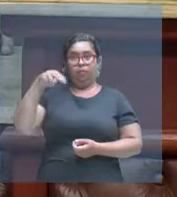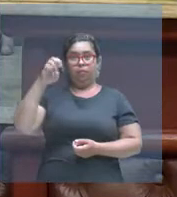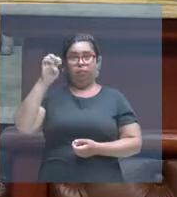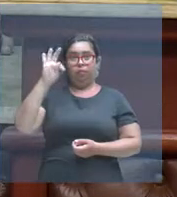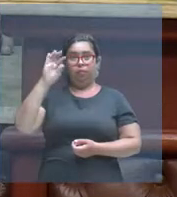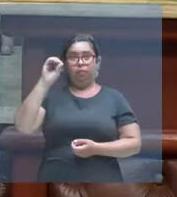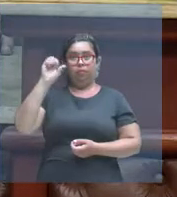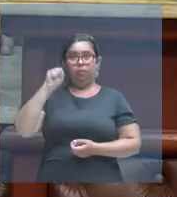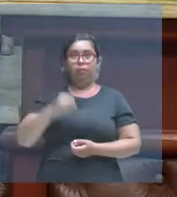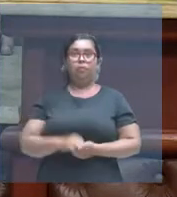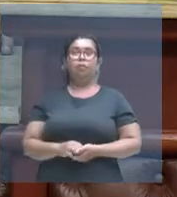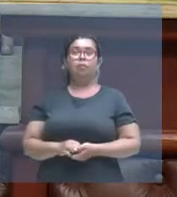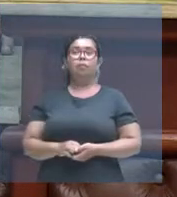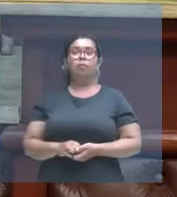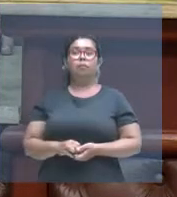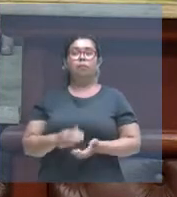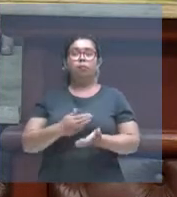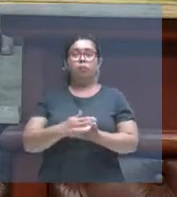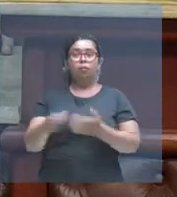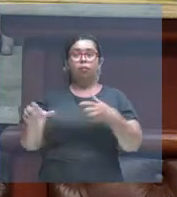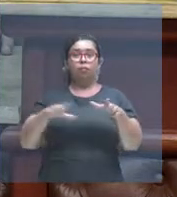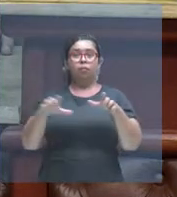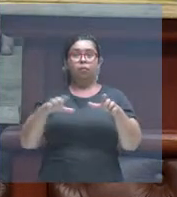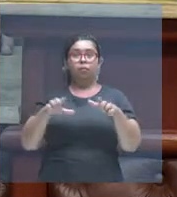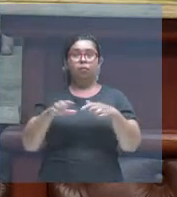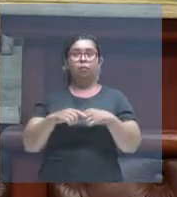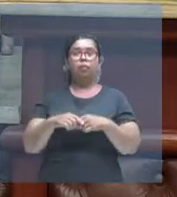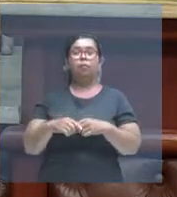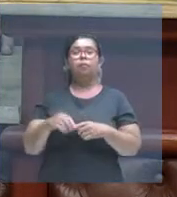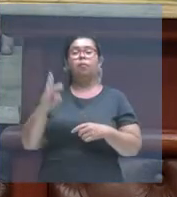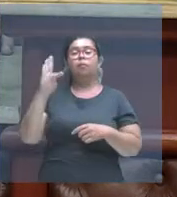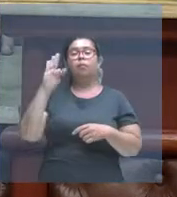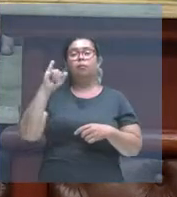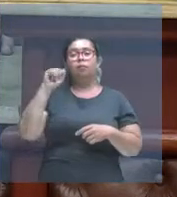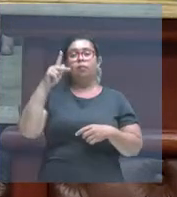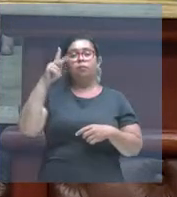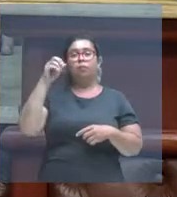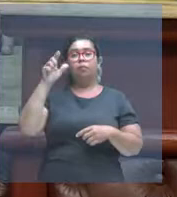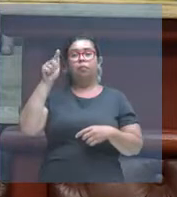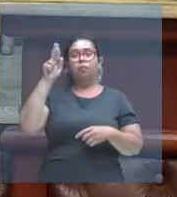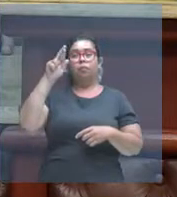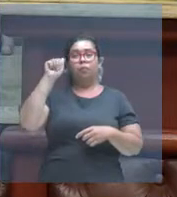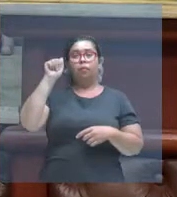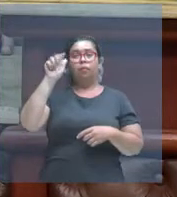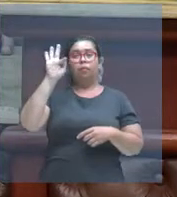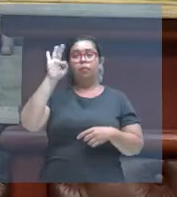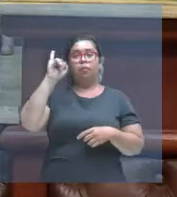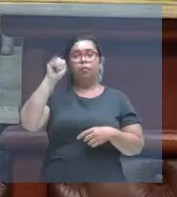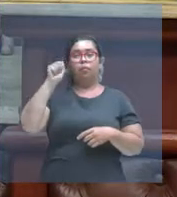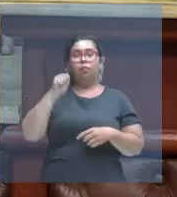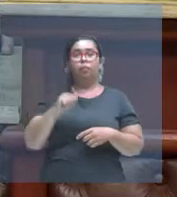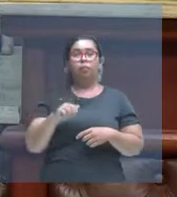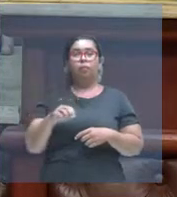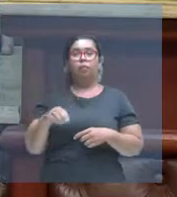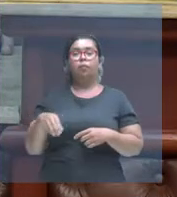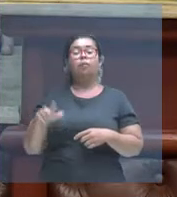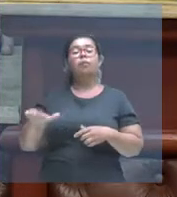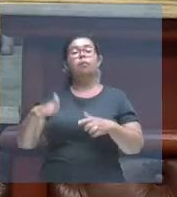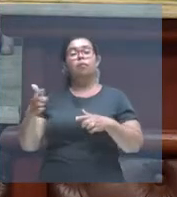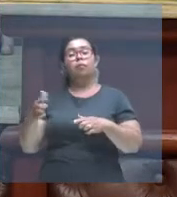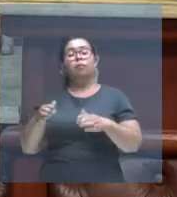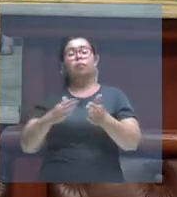Começou trabalhando na tipografia Barros até 9 de setembro de 58, quando ingressou na estrada de ferro